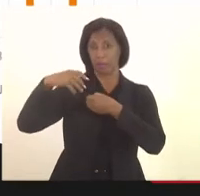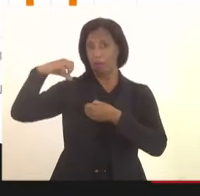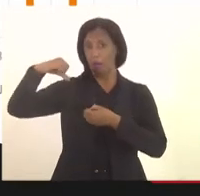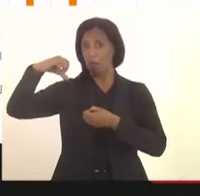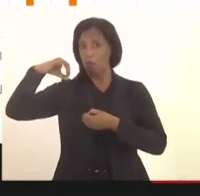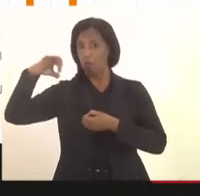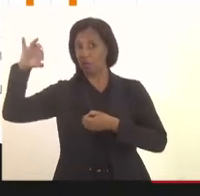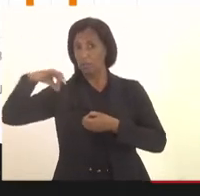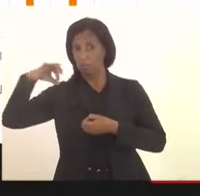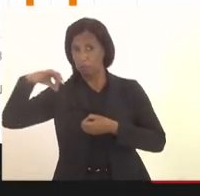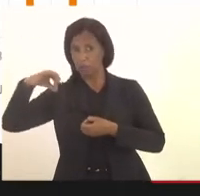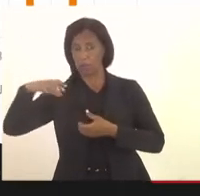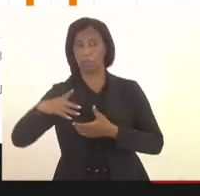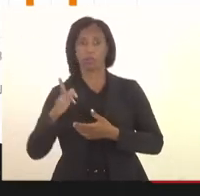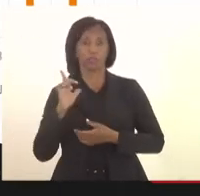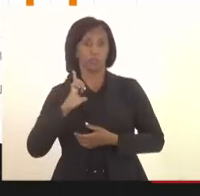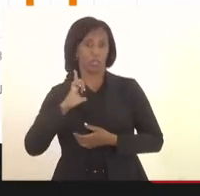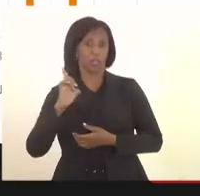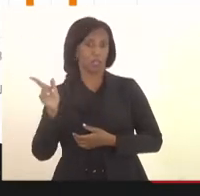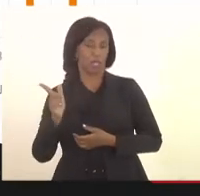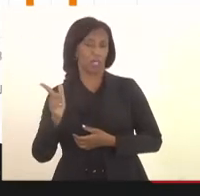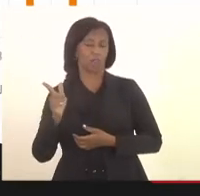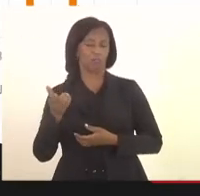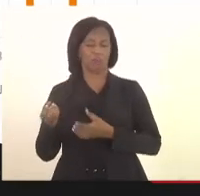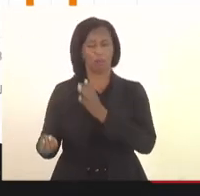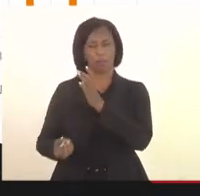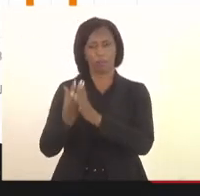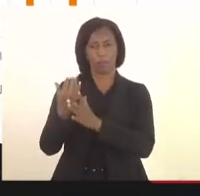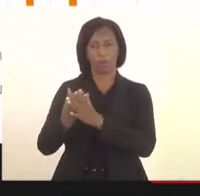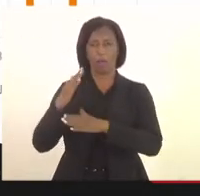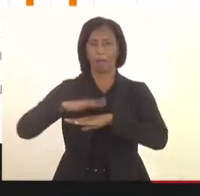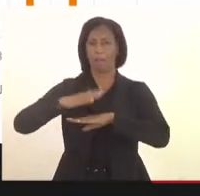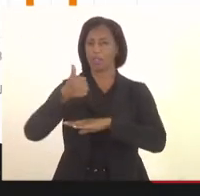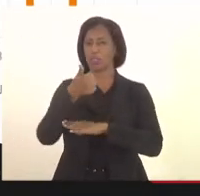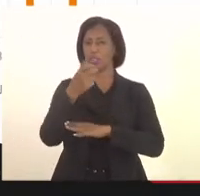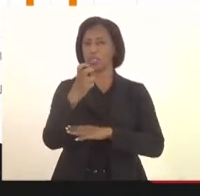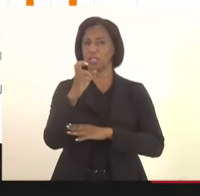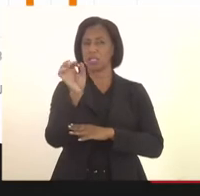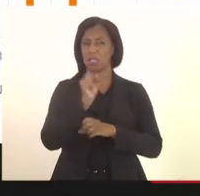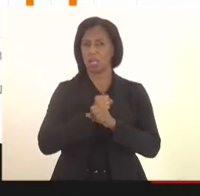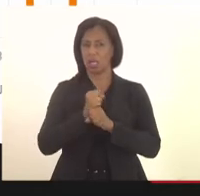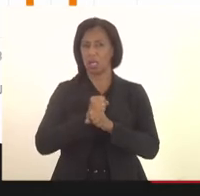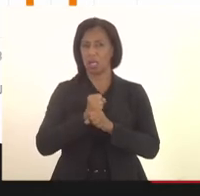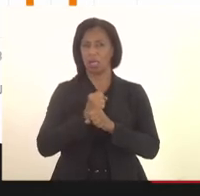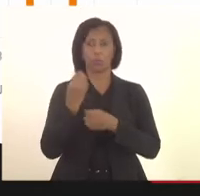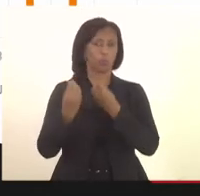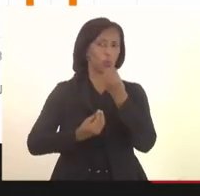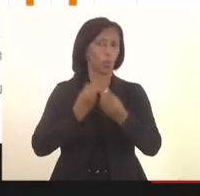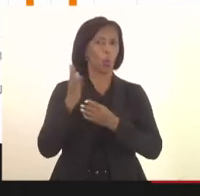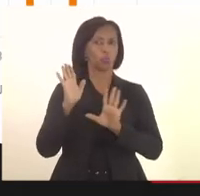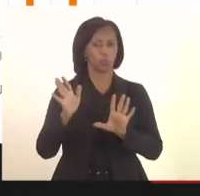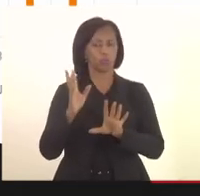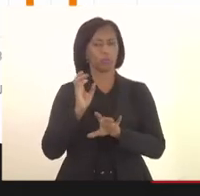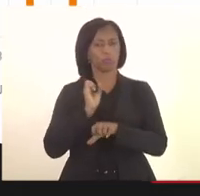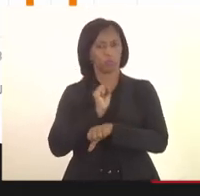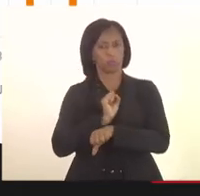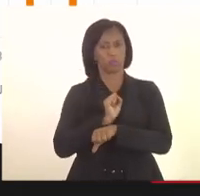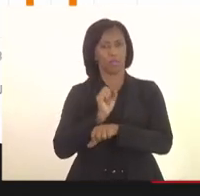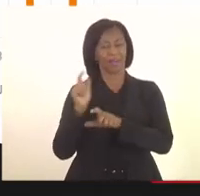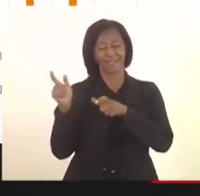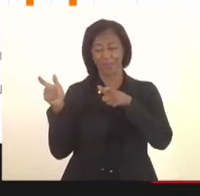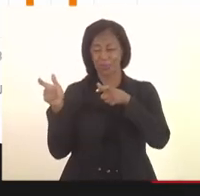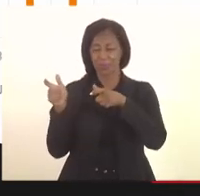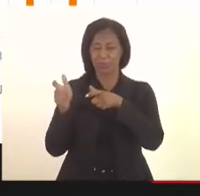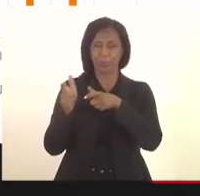um projeto que já tem sua produção iniciada há mais de 15 anos, e como era de se esperar, ela já vem tendo uma redução